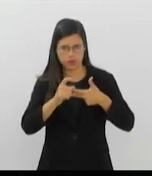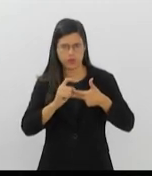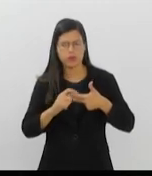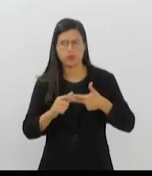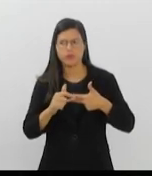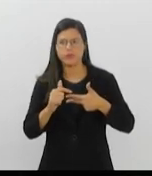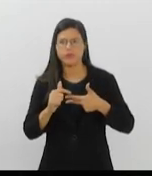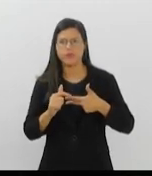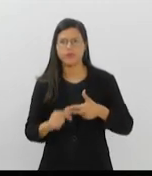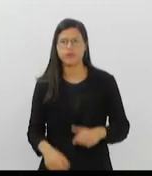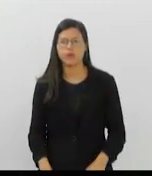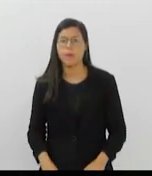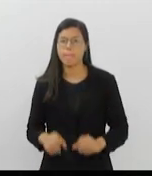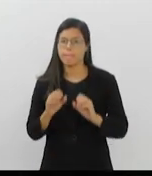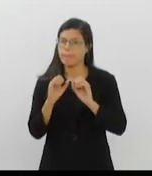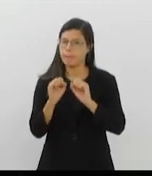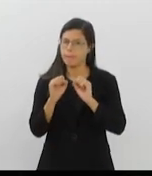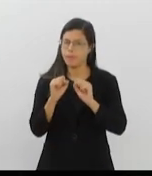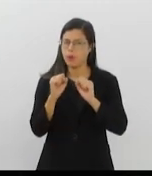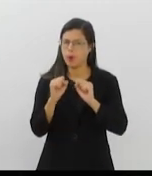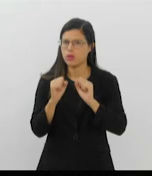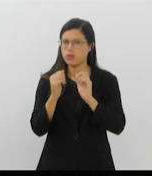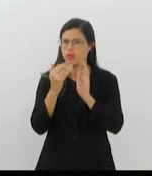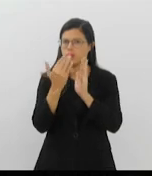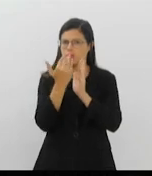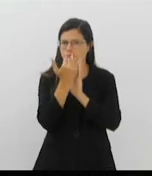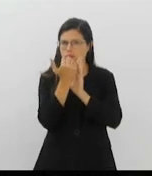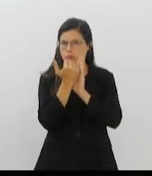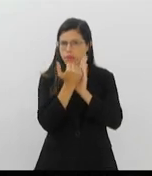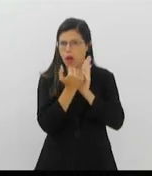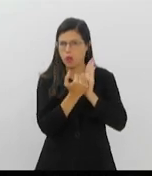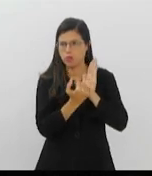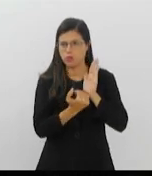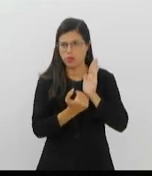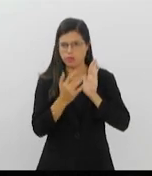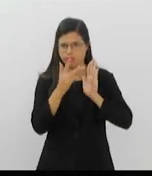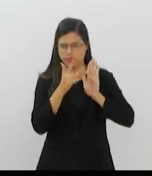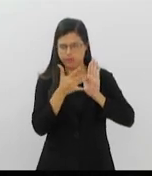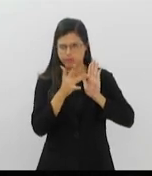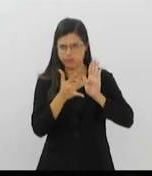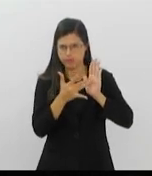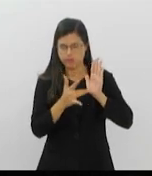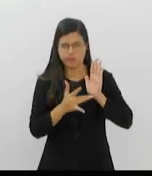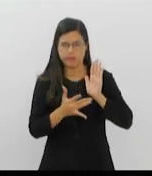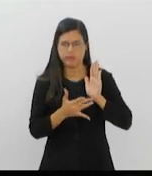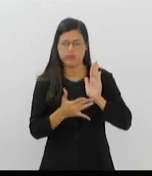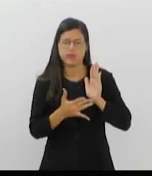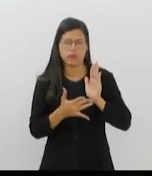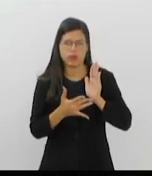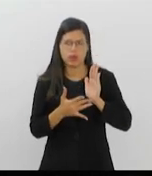que podem vir à pauta e merecerem